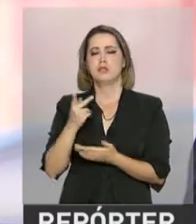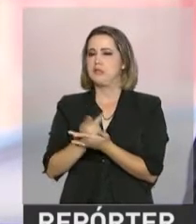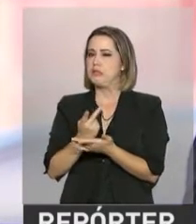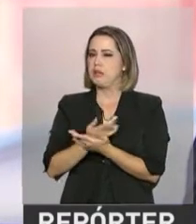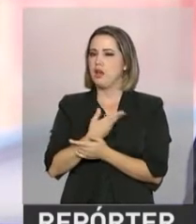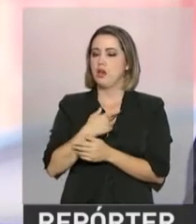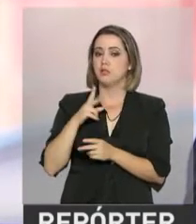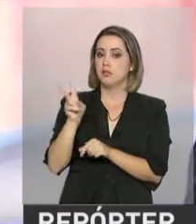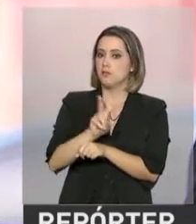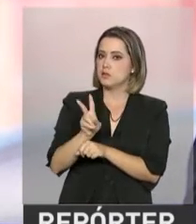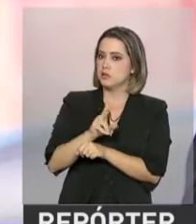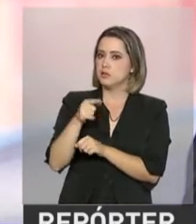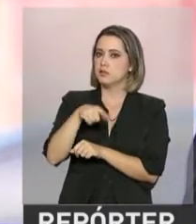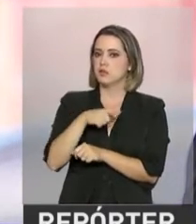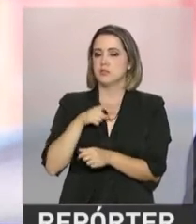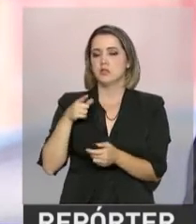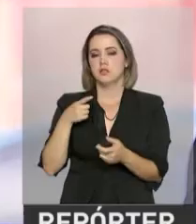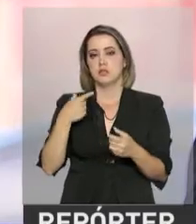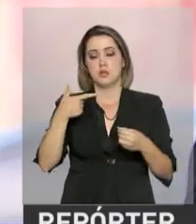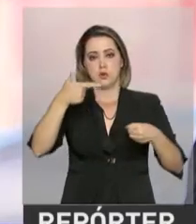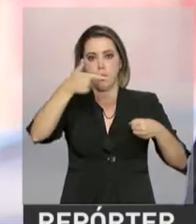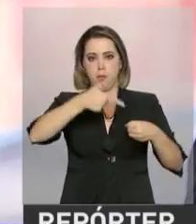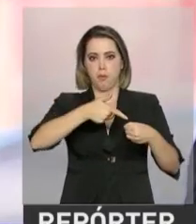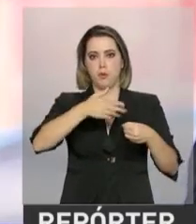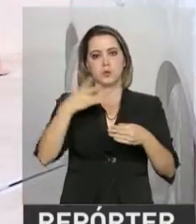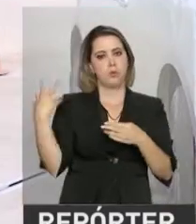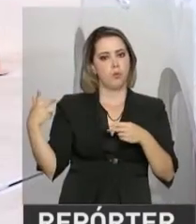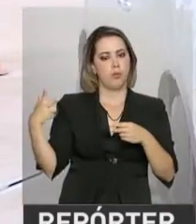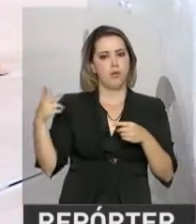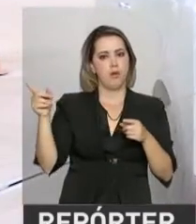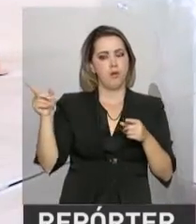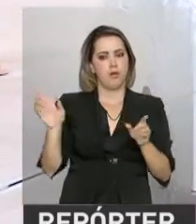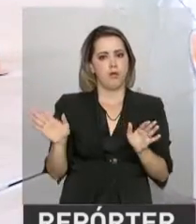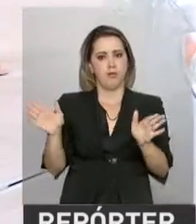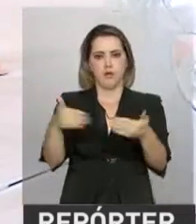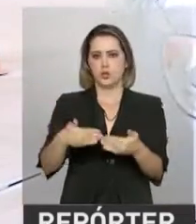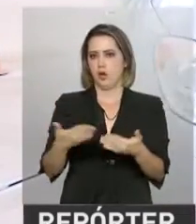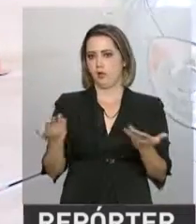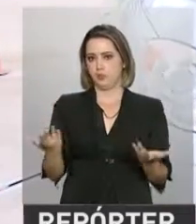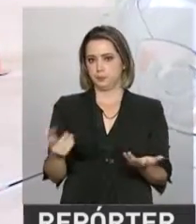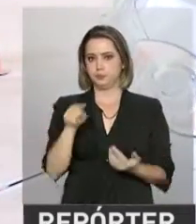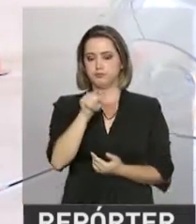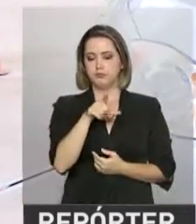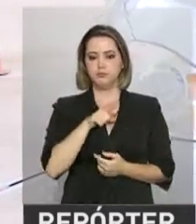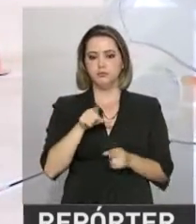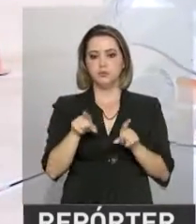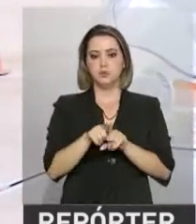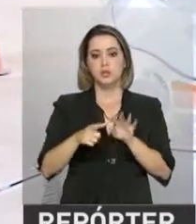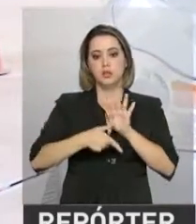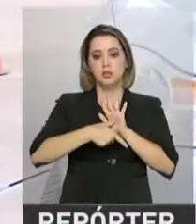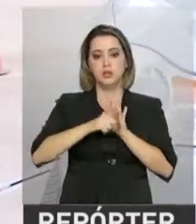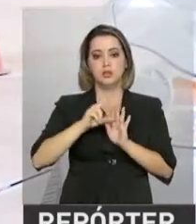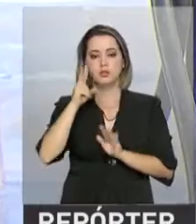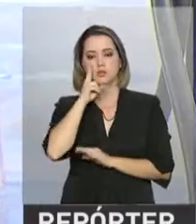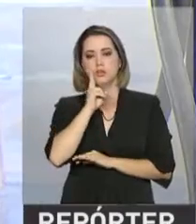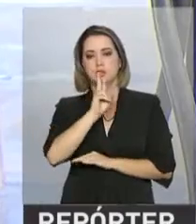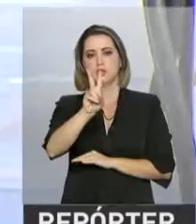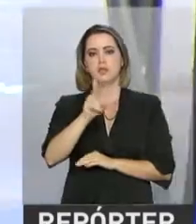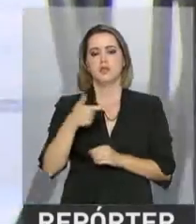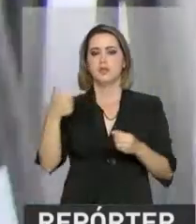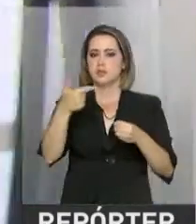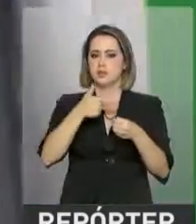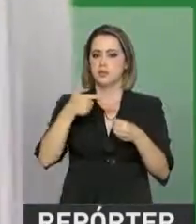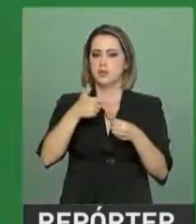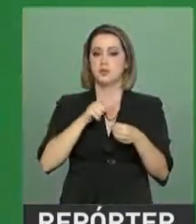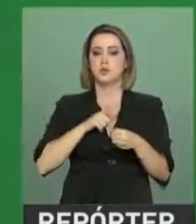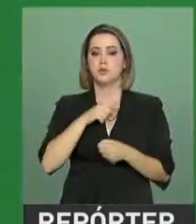se o problema for comprovado o posto é interditado antes de abastecer é importante que o consumidor verifique suposto